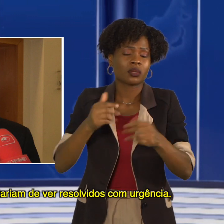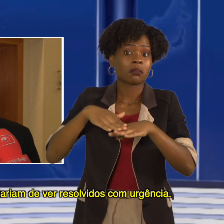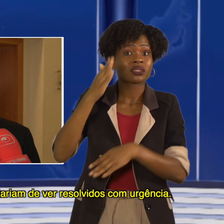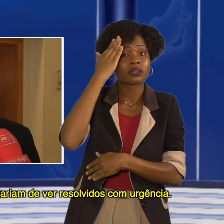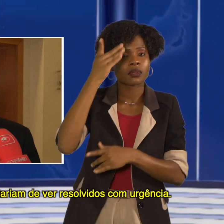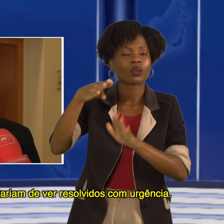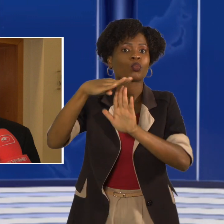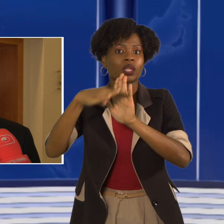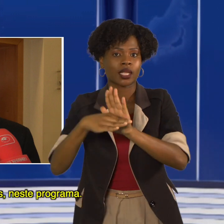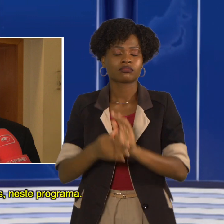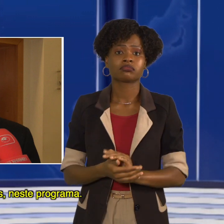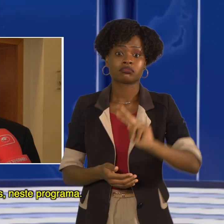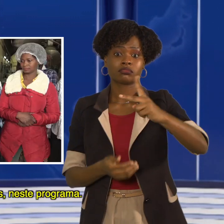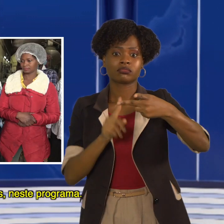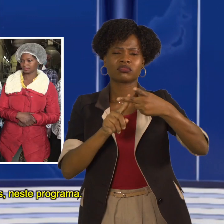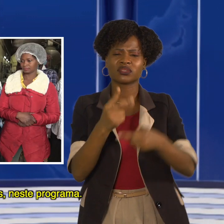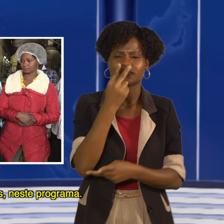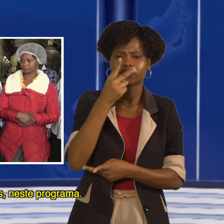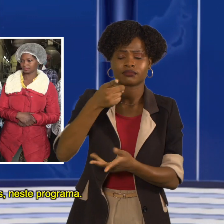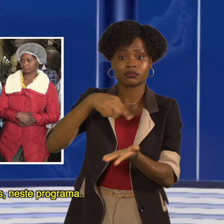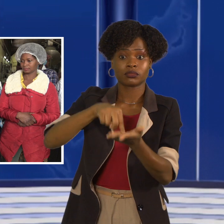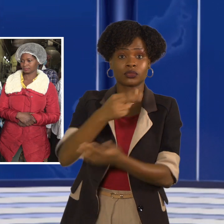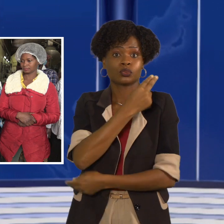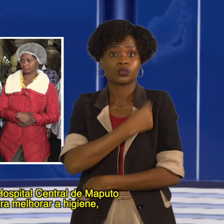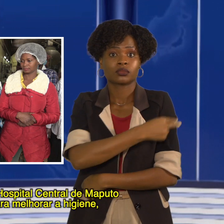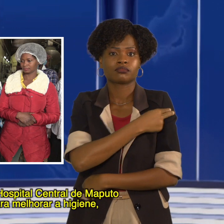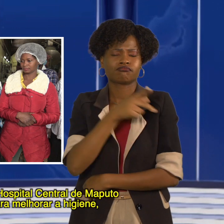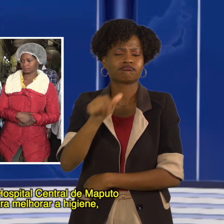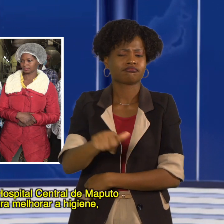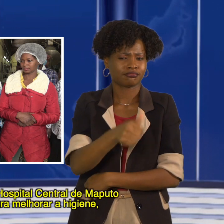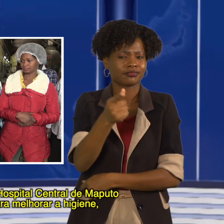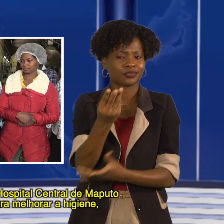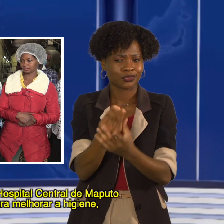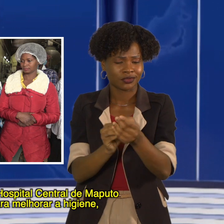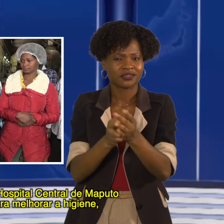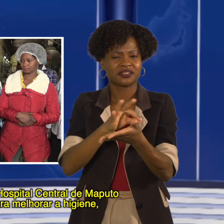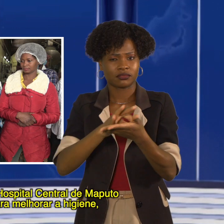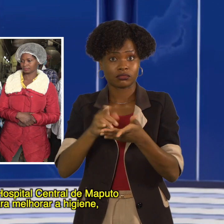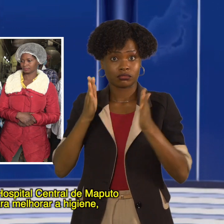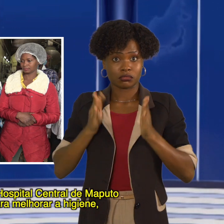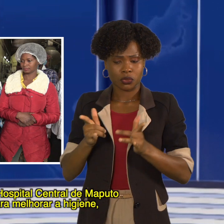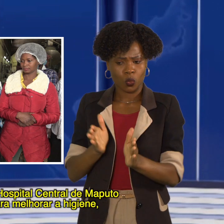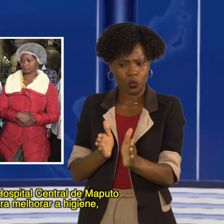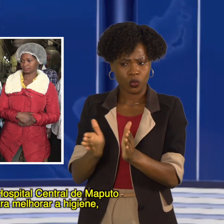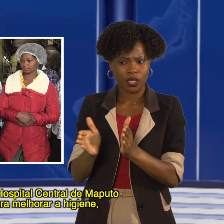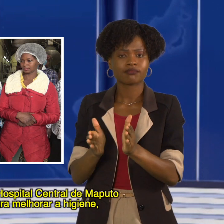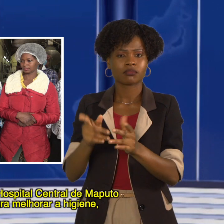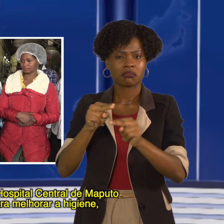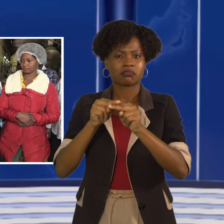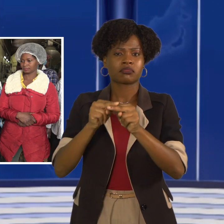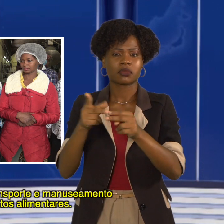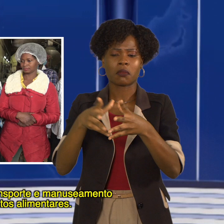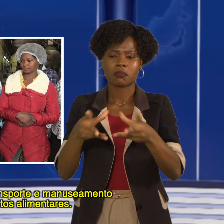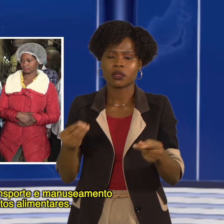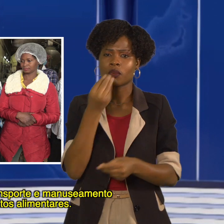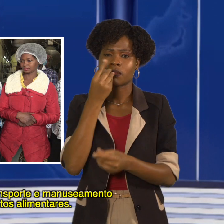resolvidos com urgência. Saiba quais neste programa. Descubra o que o Hospital Central do Maputo está a fazer para melhorar a